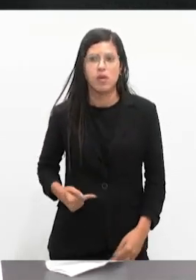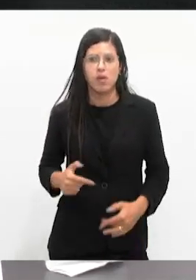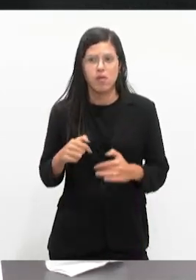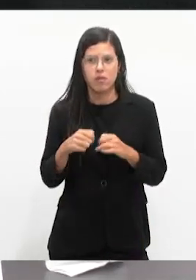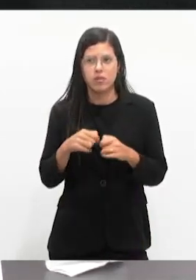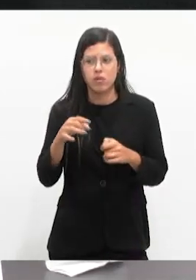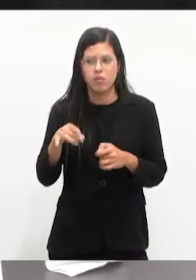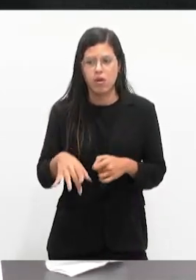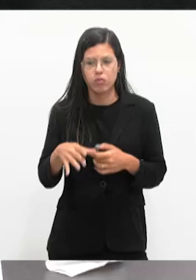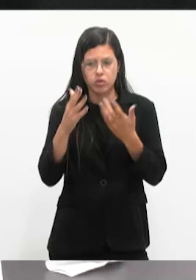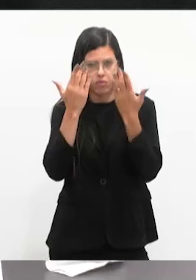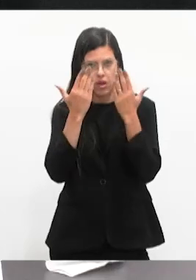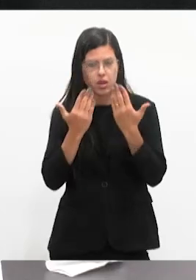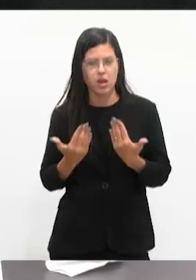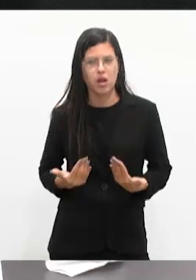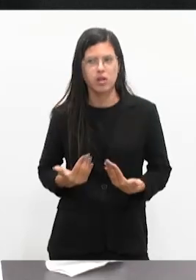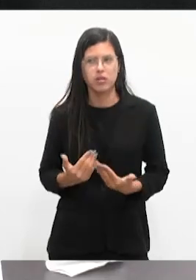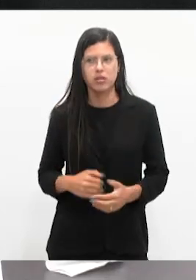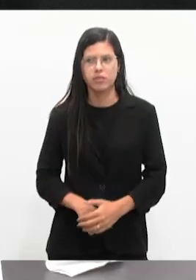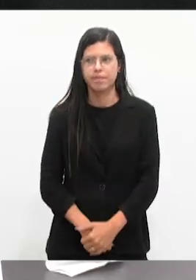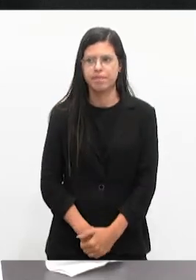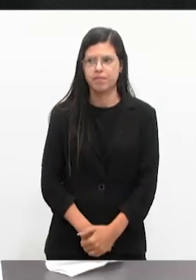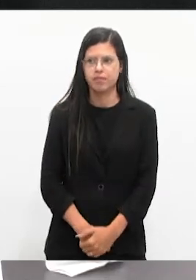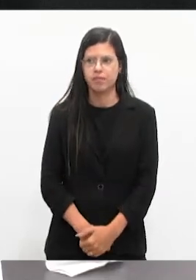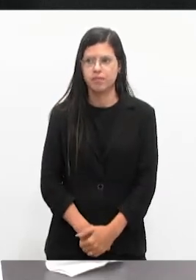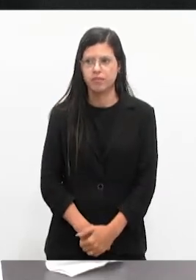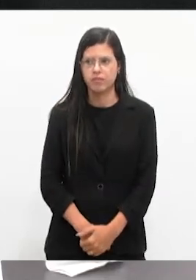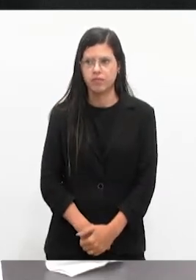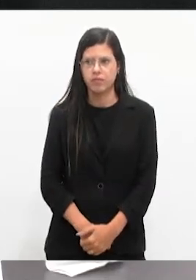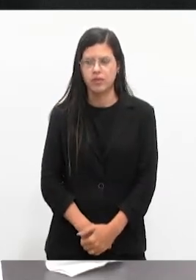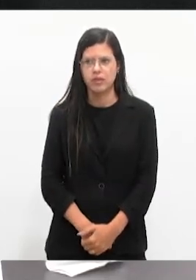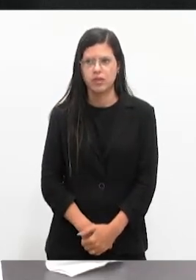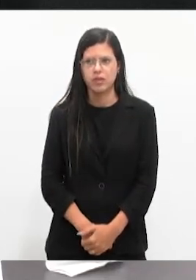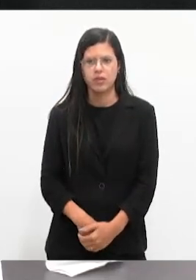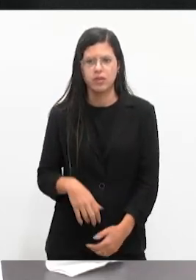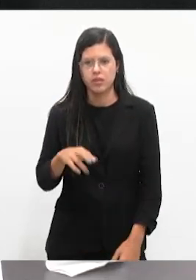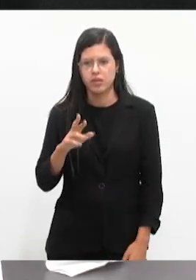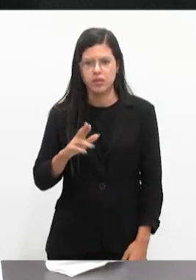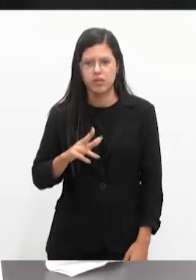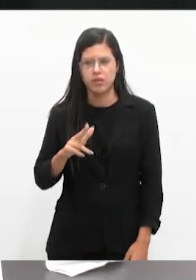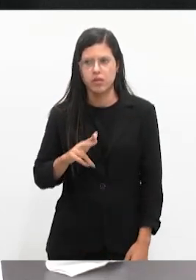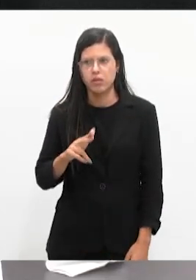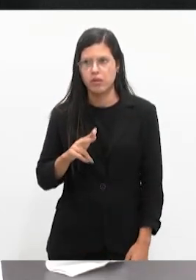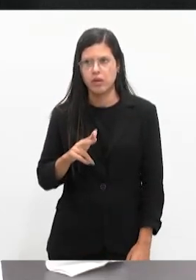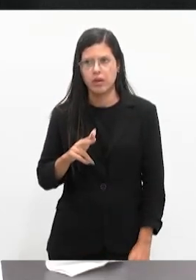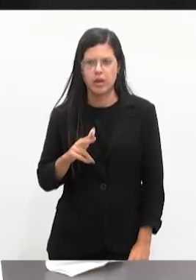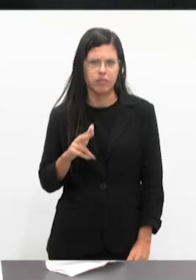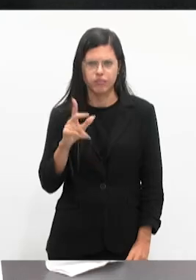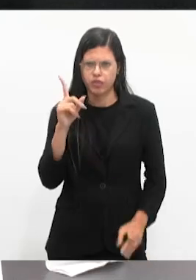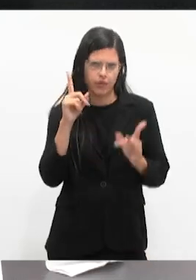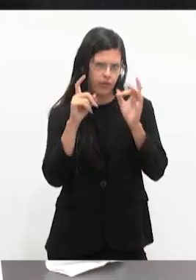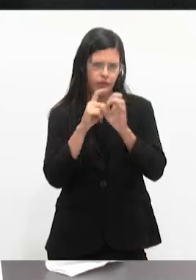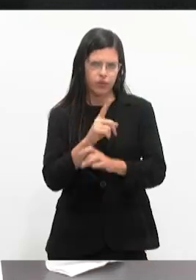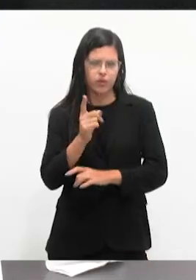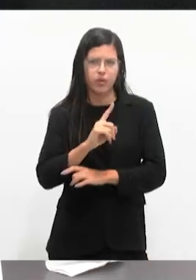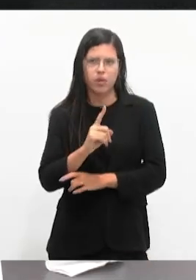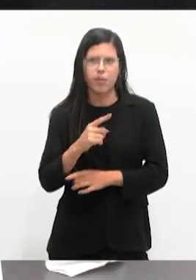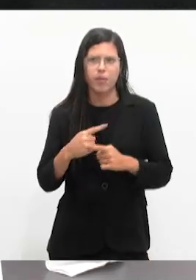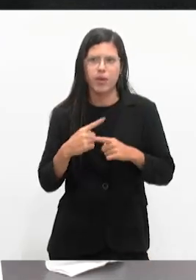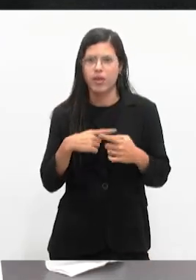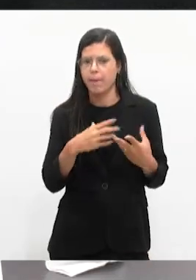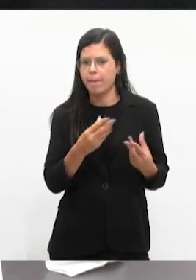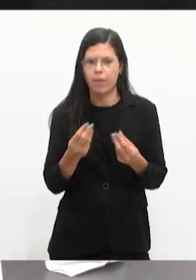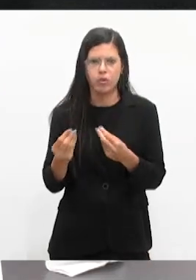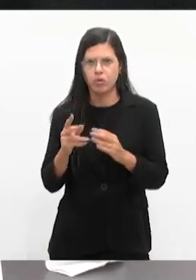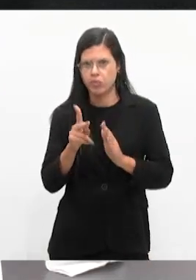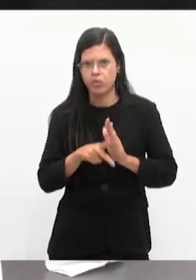última verificação, etc. Mas não é nada de outro mundo, não. O fato de ter muitos projetos não impede que seja tratado